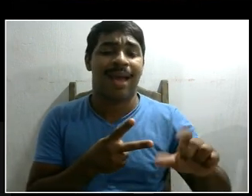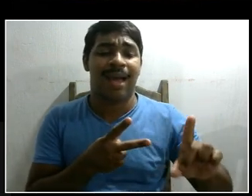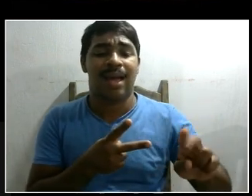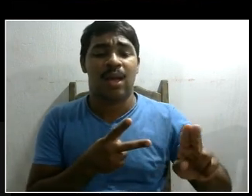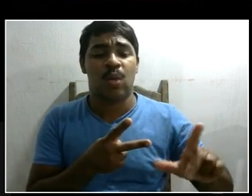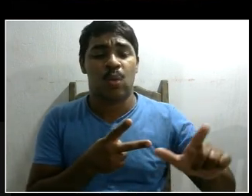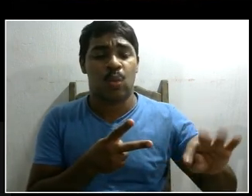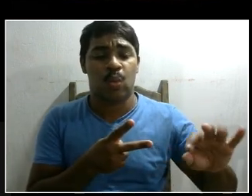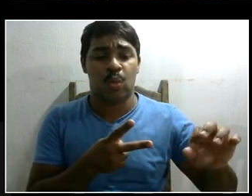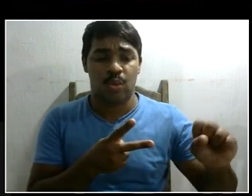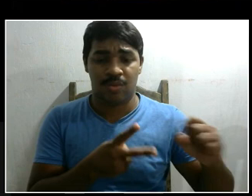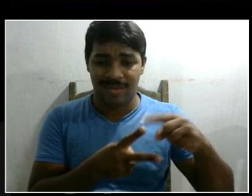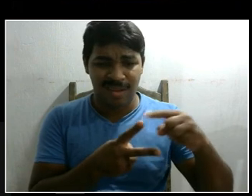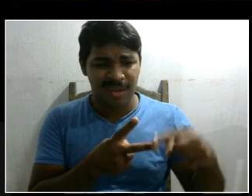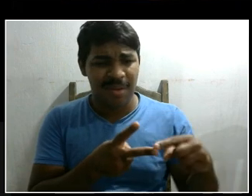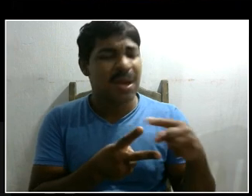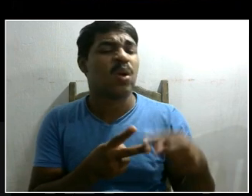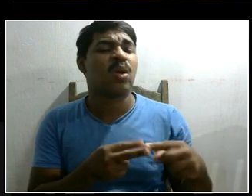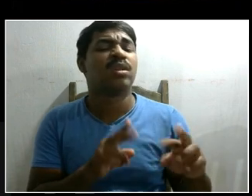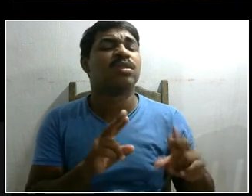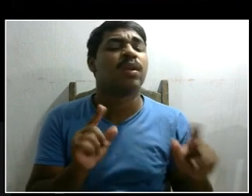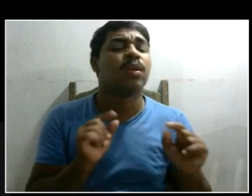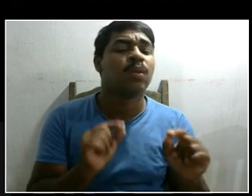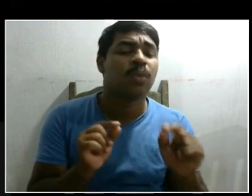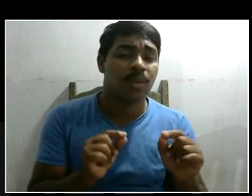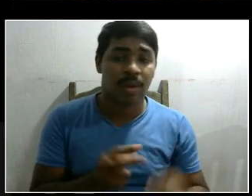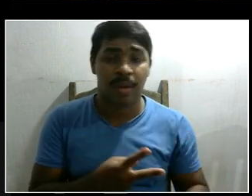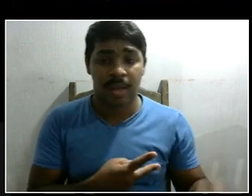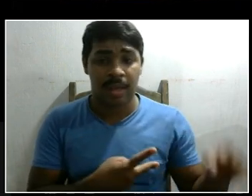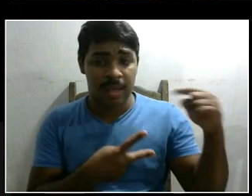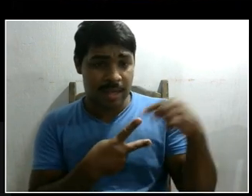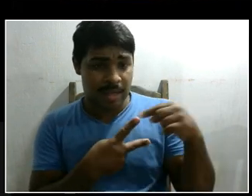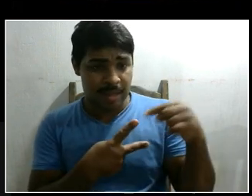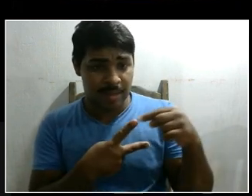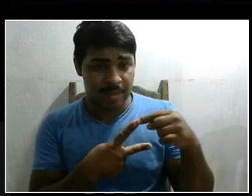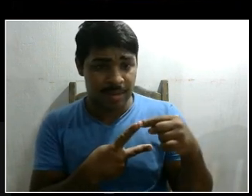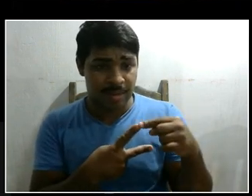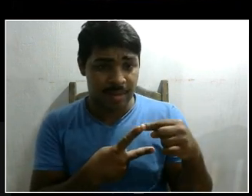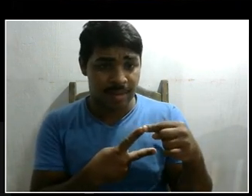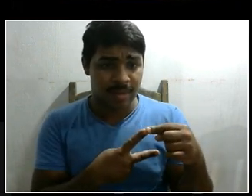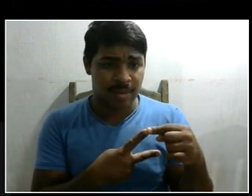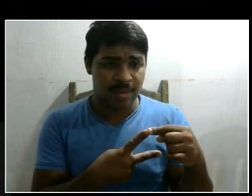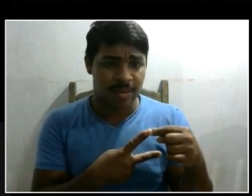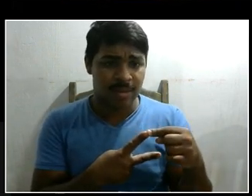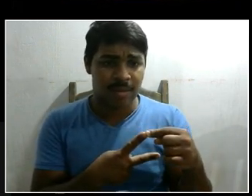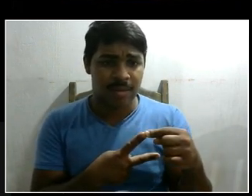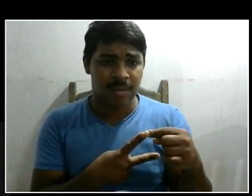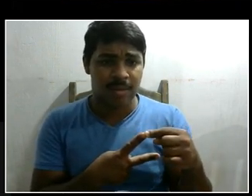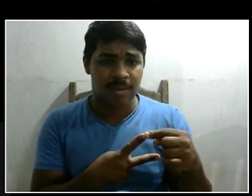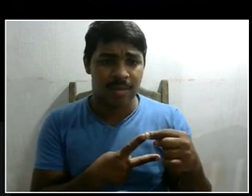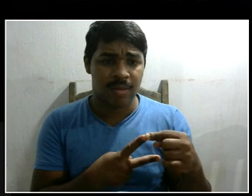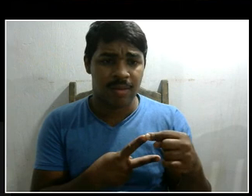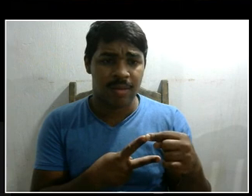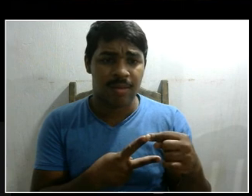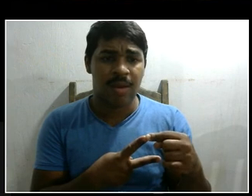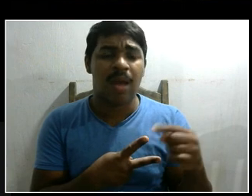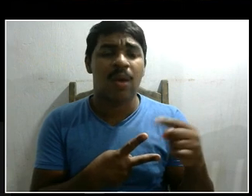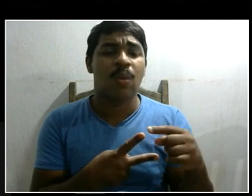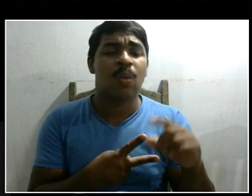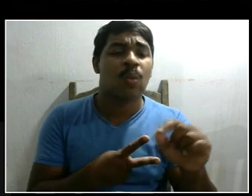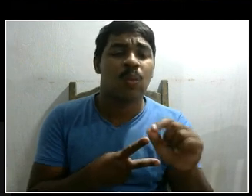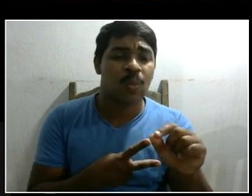diferença entre esses dois? Os tecidos meristemáticos ou embrionários, gente, são aqueles tecidos que eles são ainda indiferenciados,